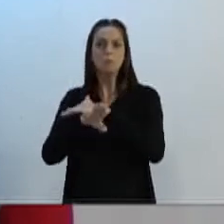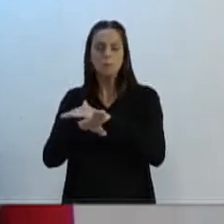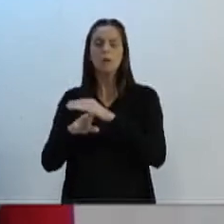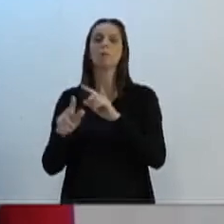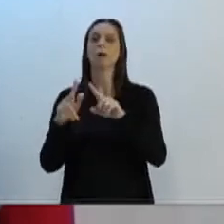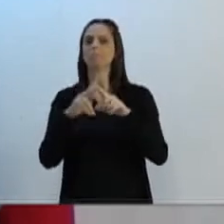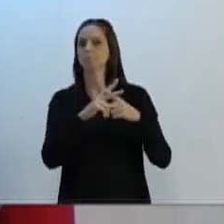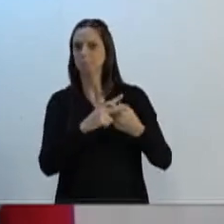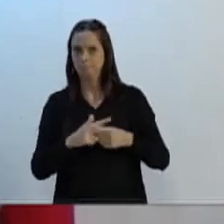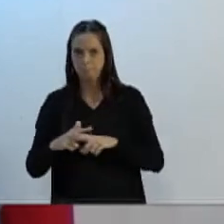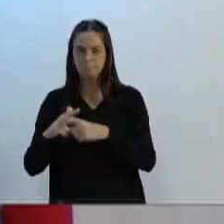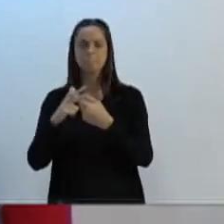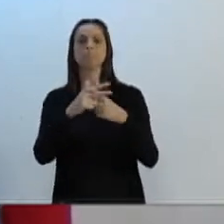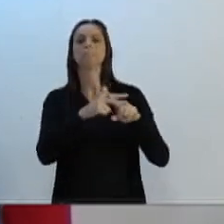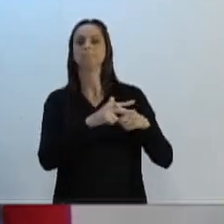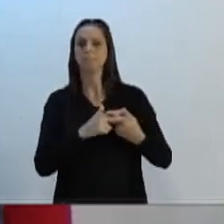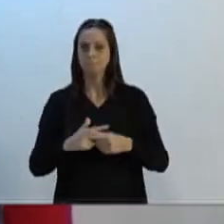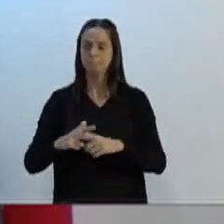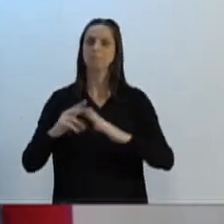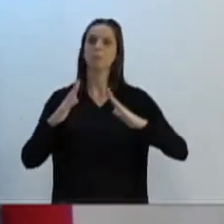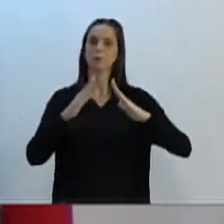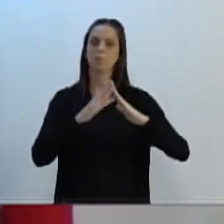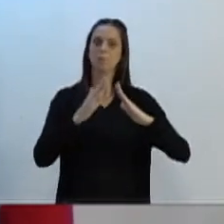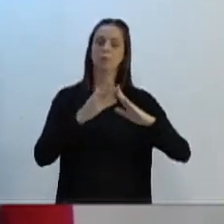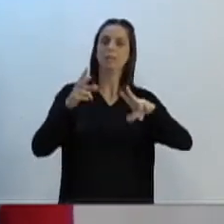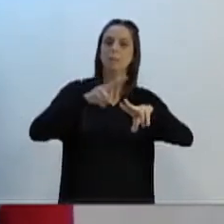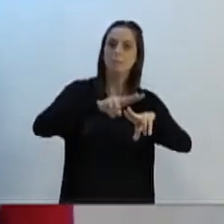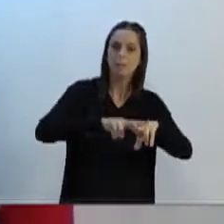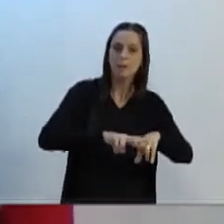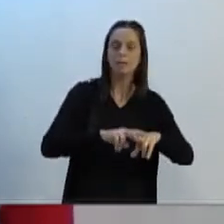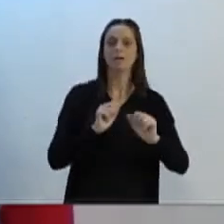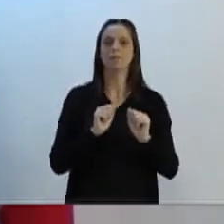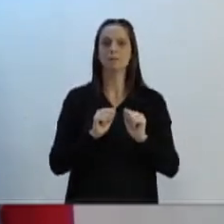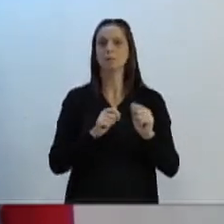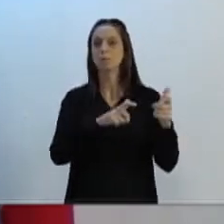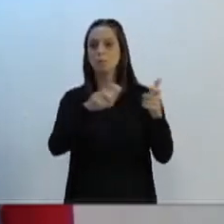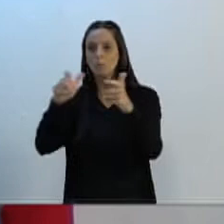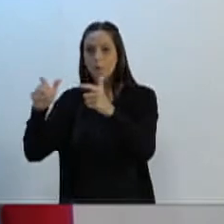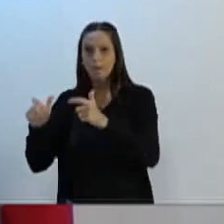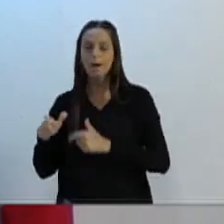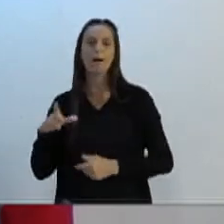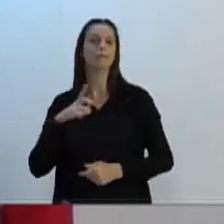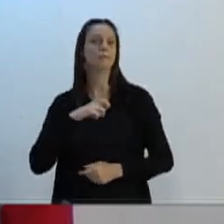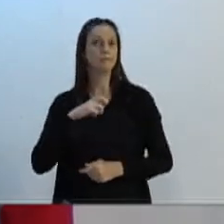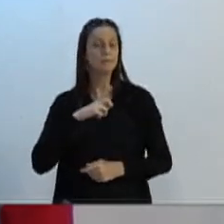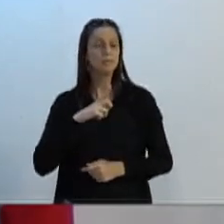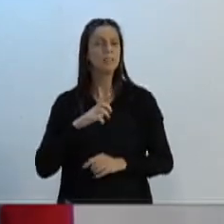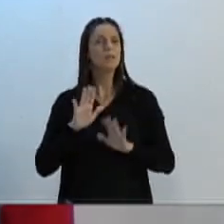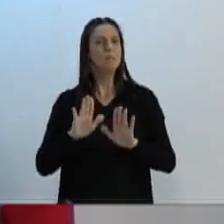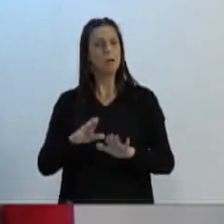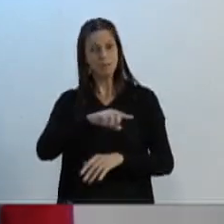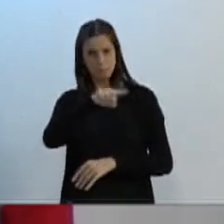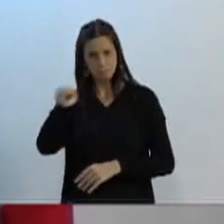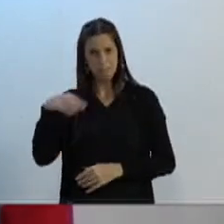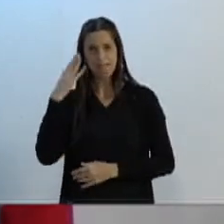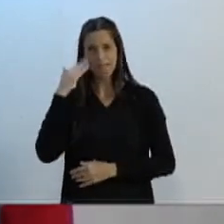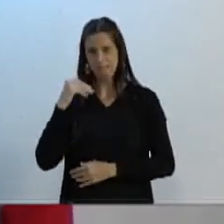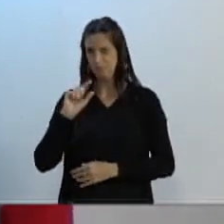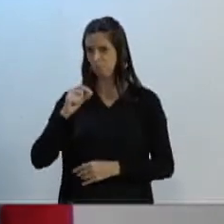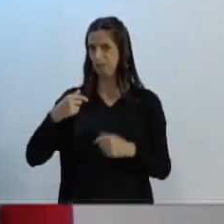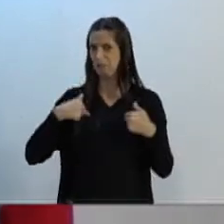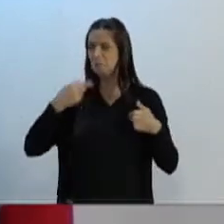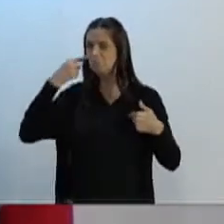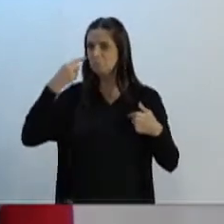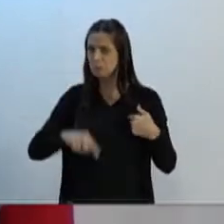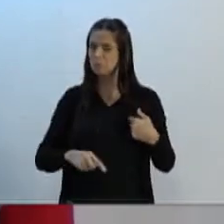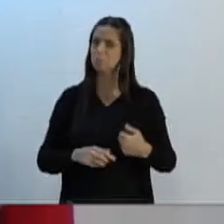manutenção do presídio, da penitenciária, das unidades prisionais. Mas vocês sabem o que eu descobri?